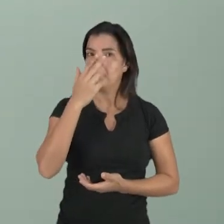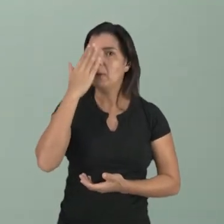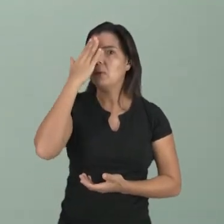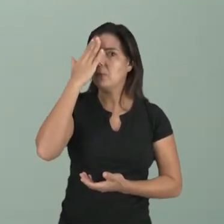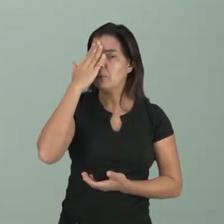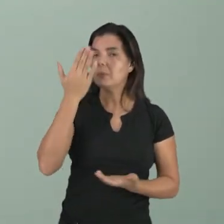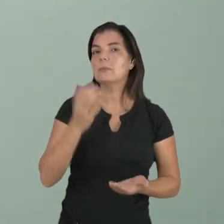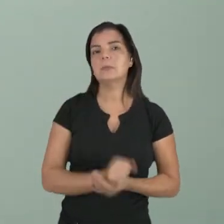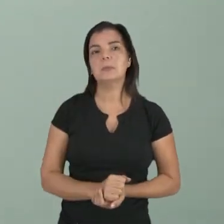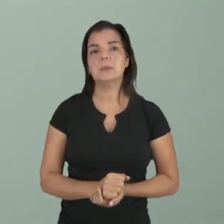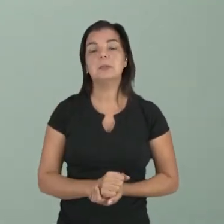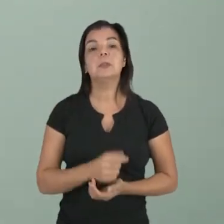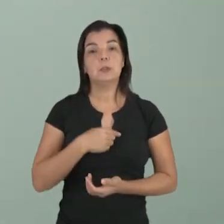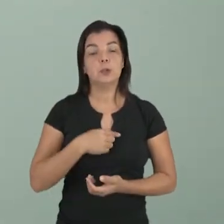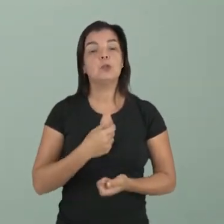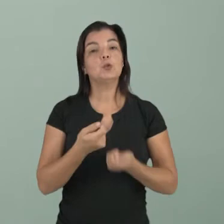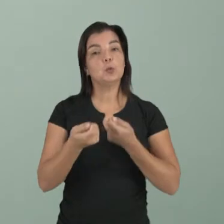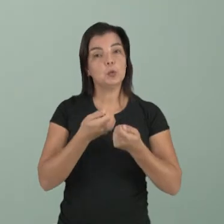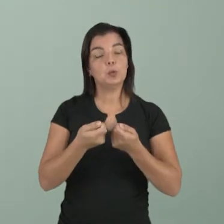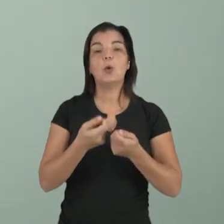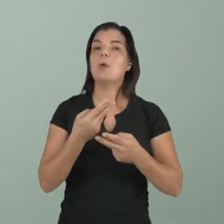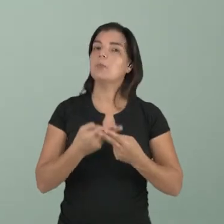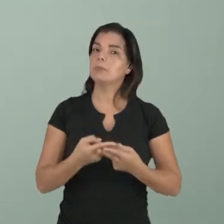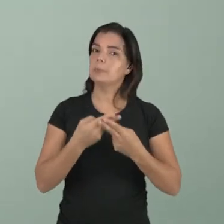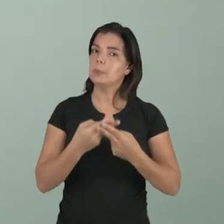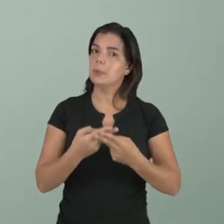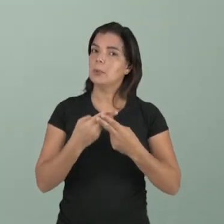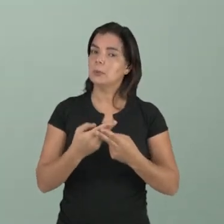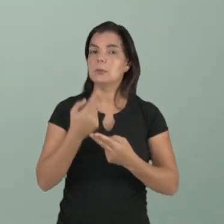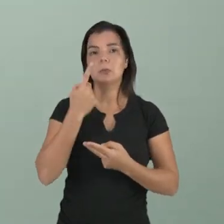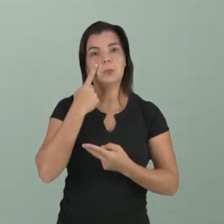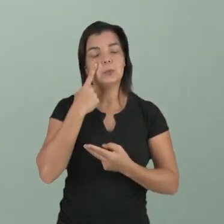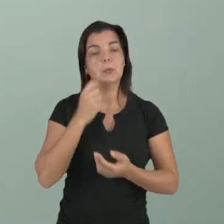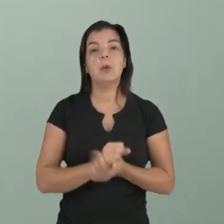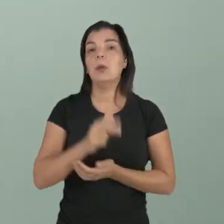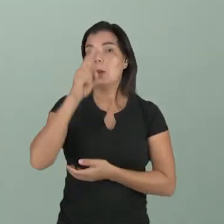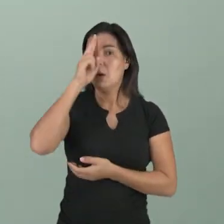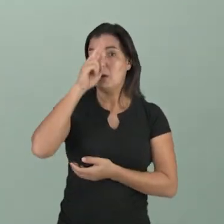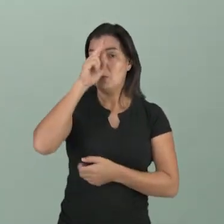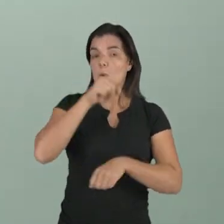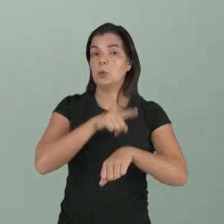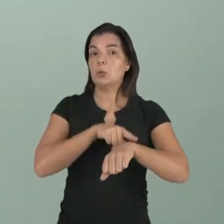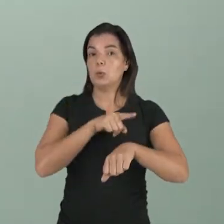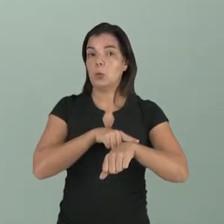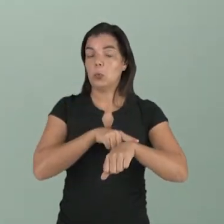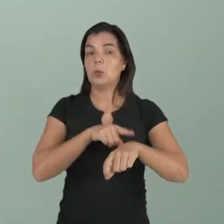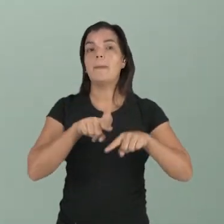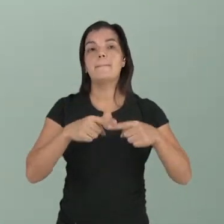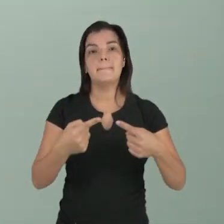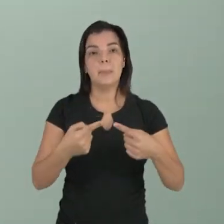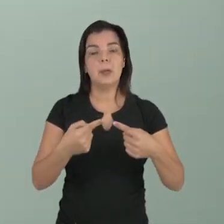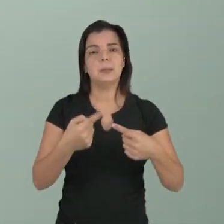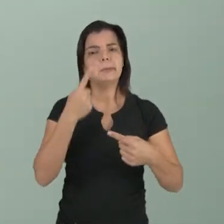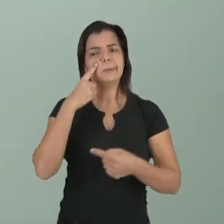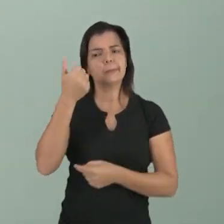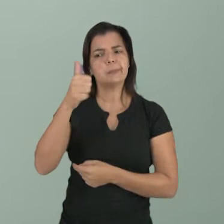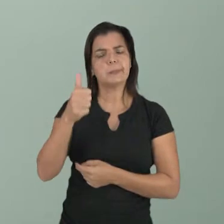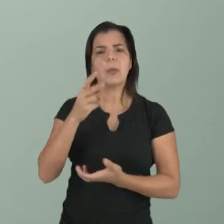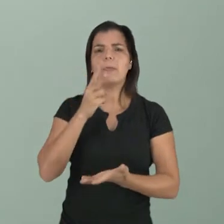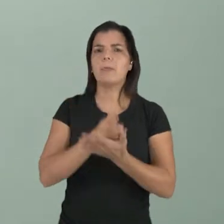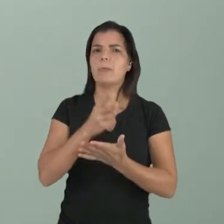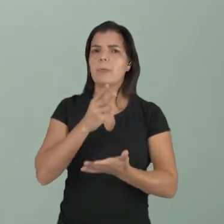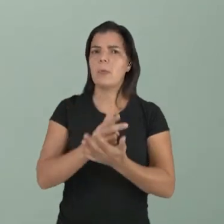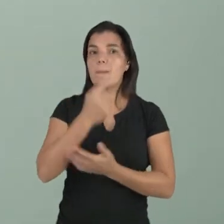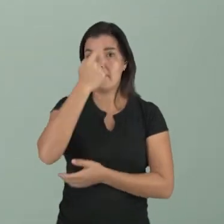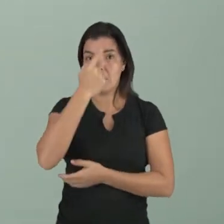é fácil, se você tiver o domínio e paciência para dar uma olhada. Lembrando que às vezes o tempo está correndo na hora, mas você analisa sempre a